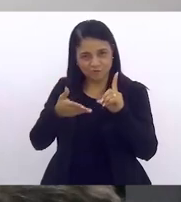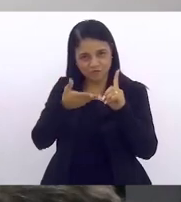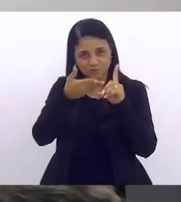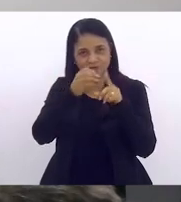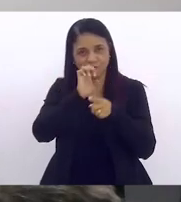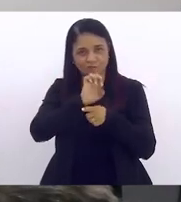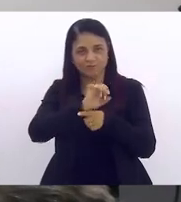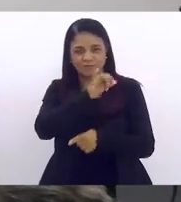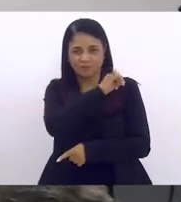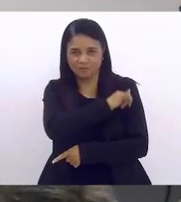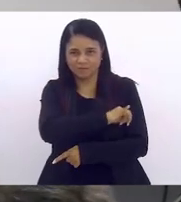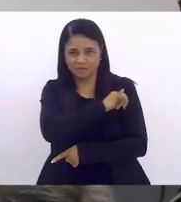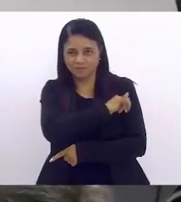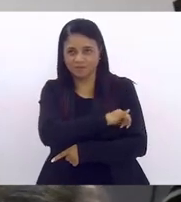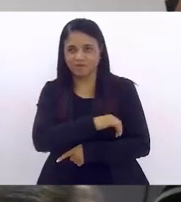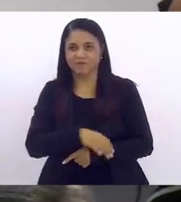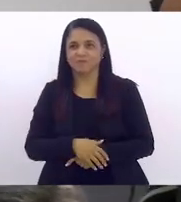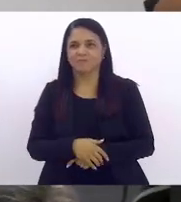Estado do Rio de Janeiro.